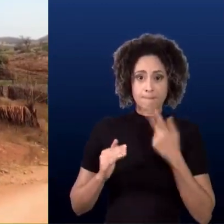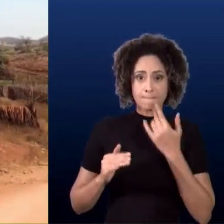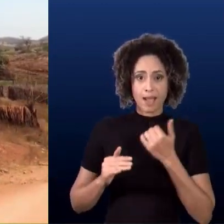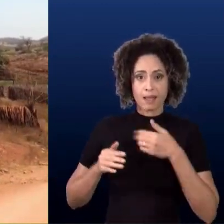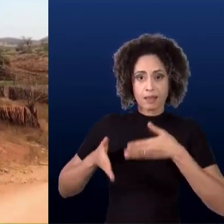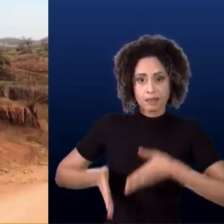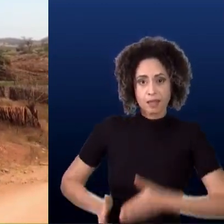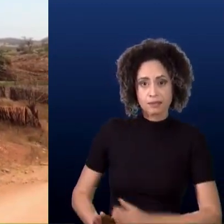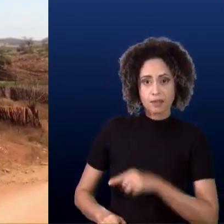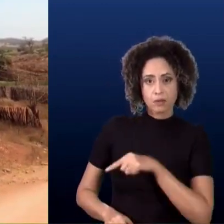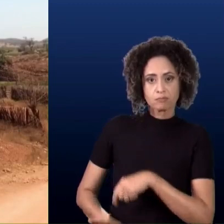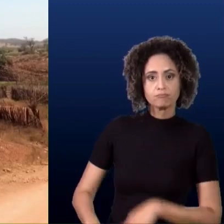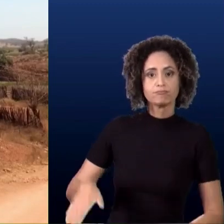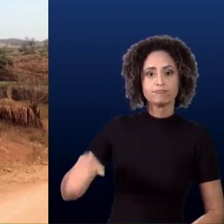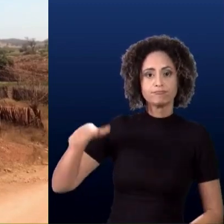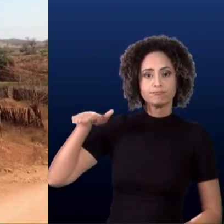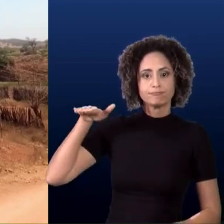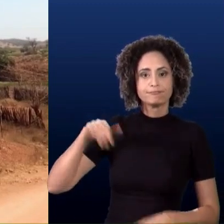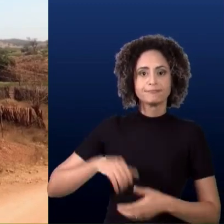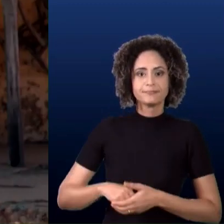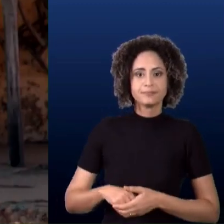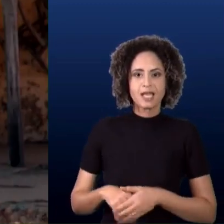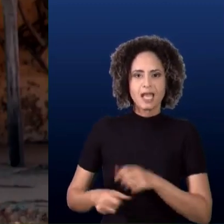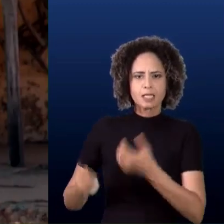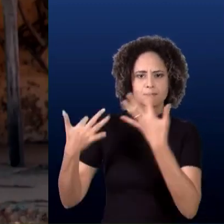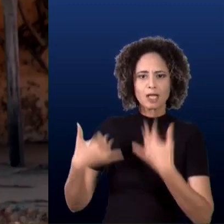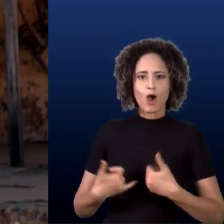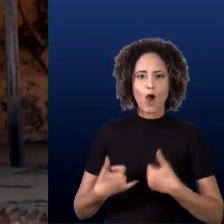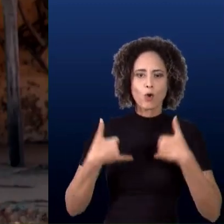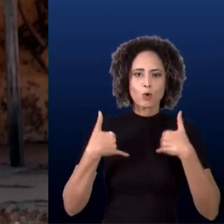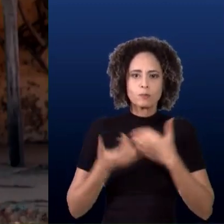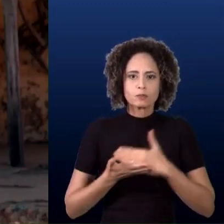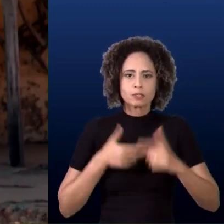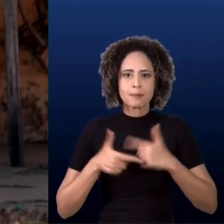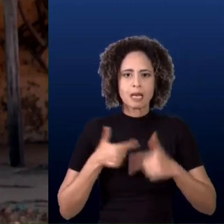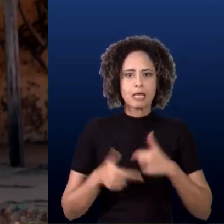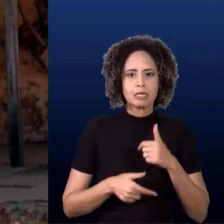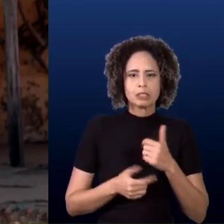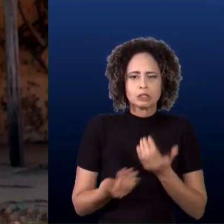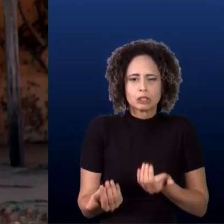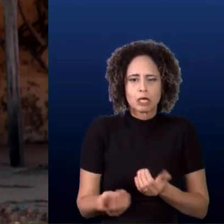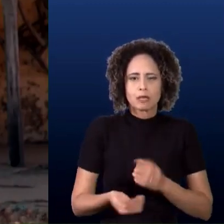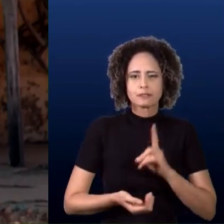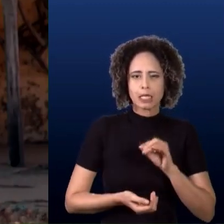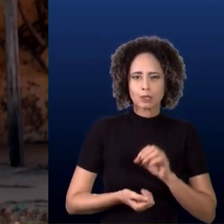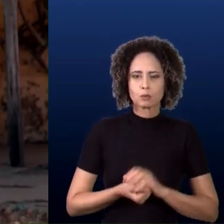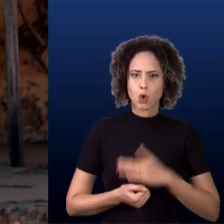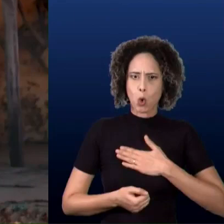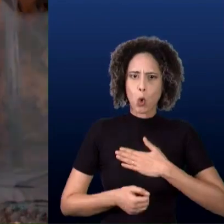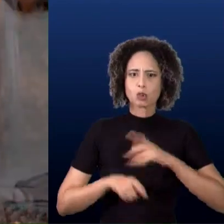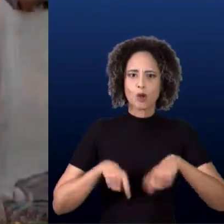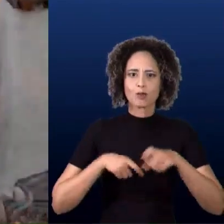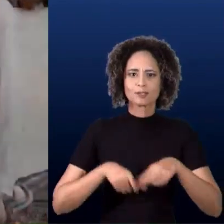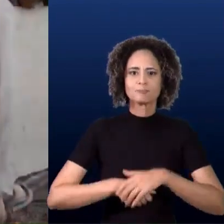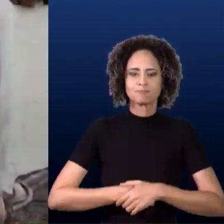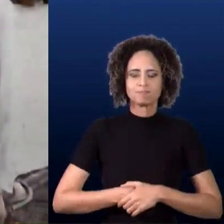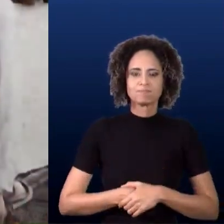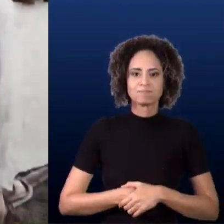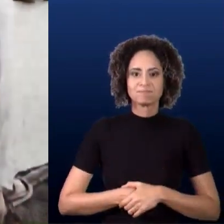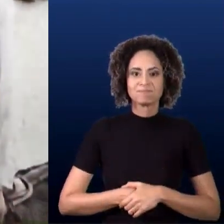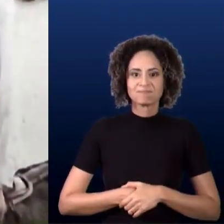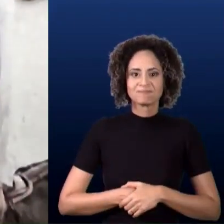Aqui, que é onde meu pai nasceu, nessa casinha onde ele foi criado, ele contava com muito orgulho que começou a trabalhar muito cedo. E ele gostava da